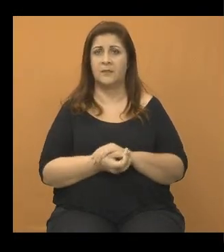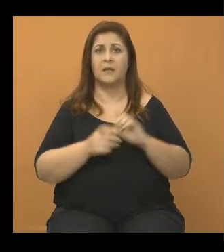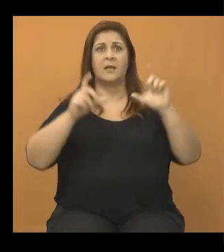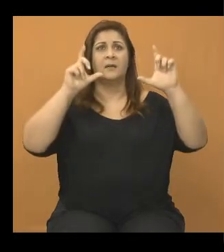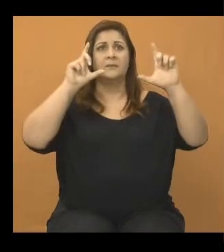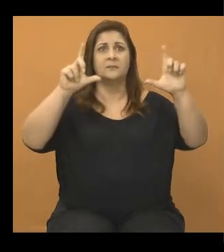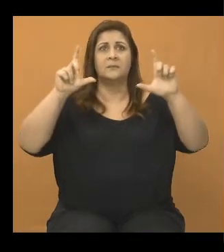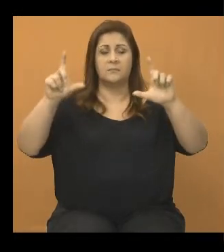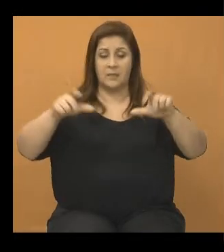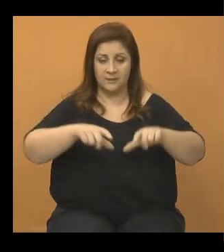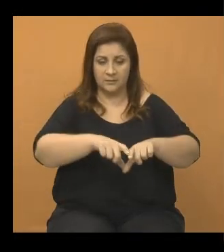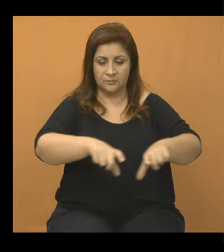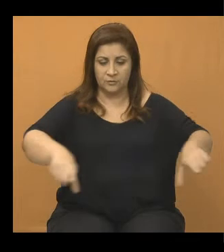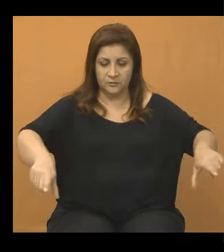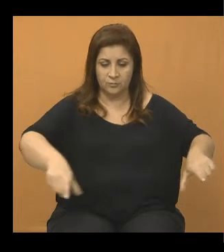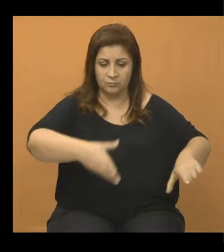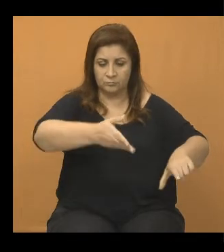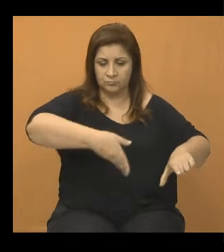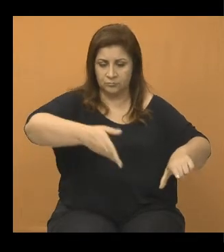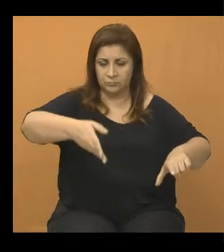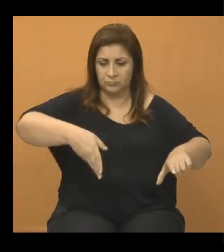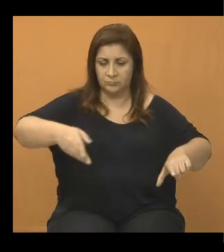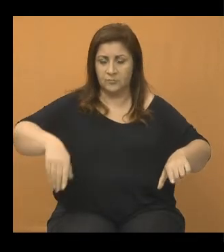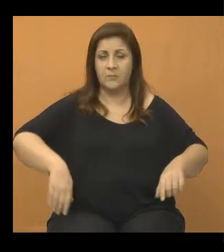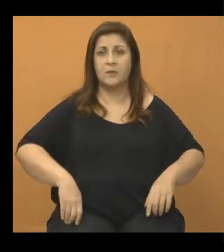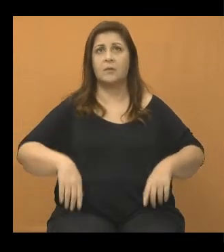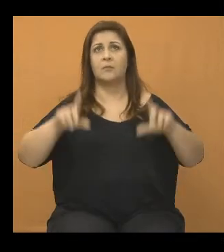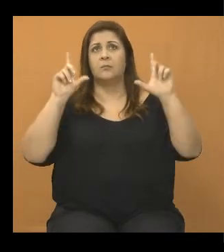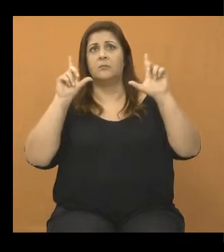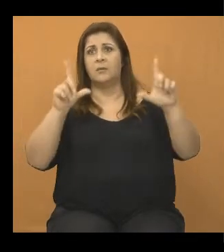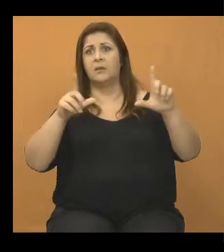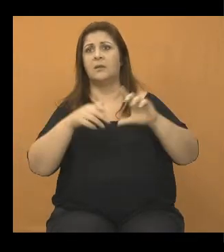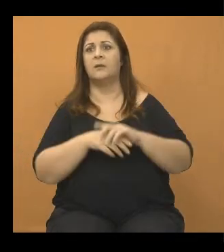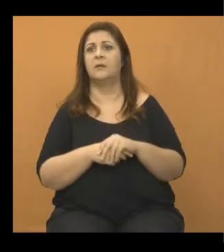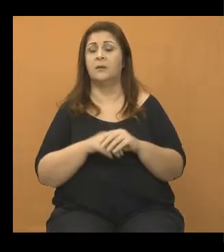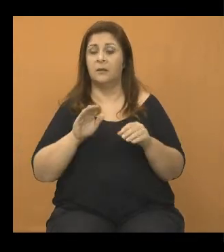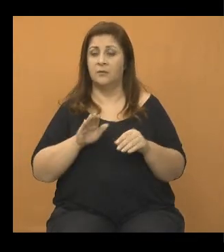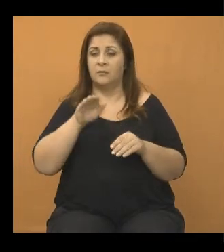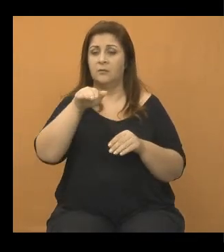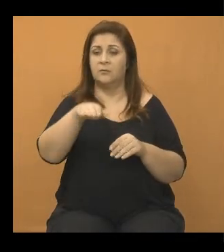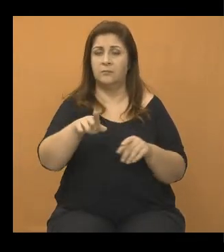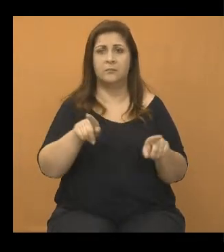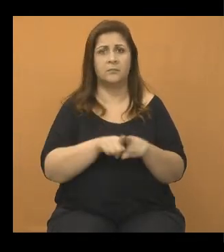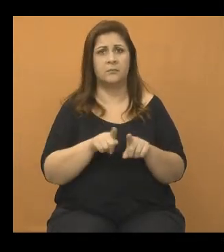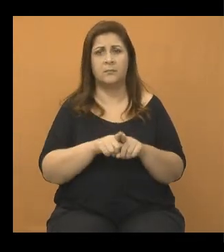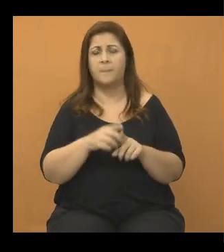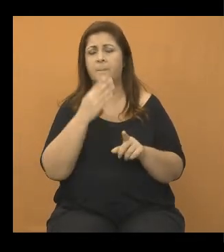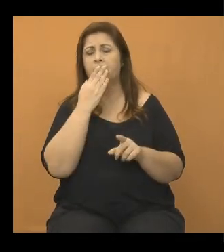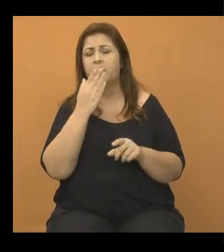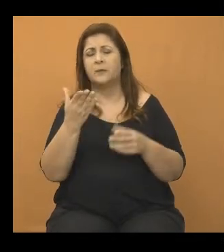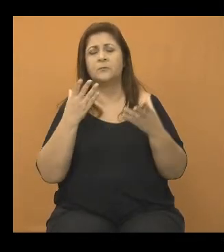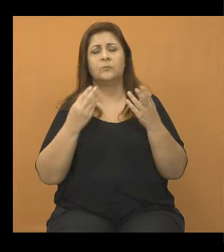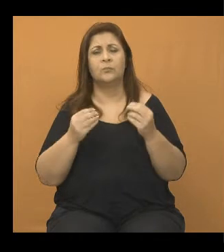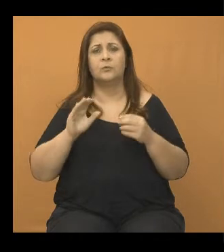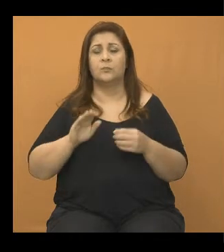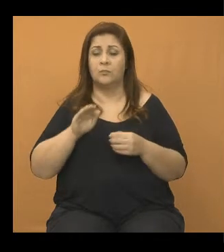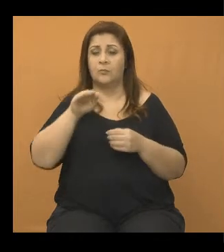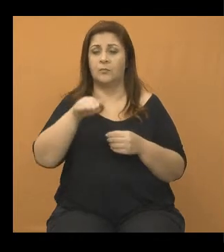de solo, na sinalização vertical, né, a questão também das lombadas, que a gente é muito requisitado aqui